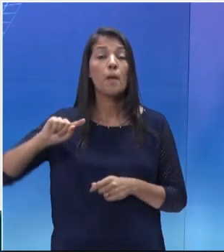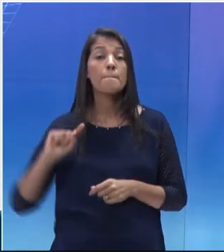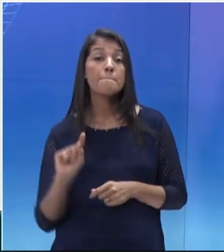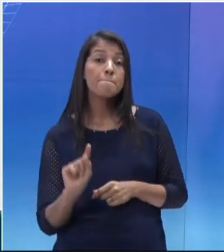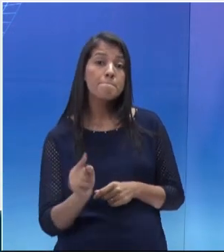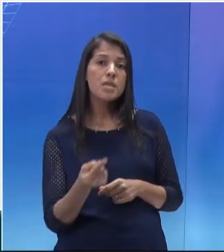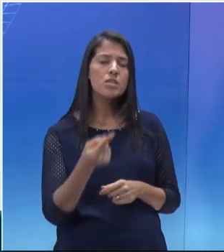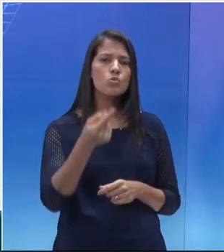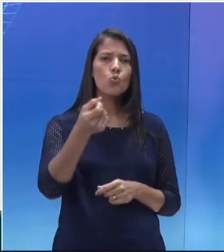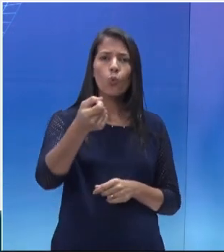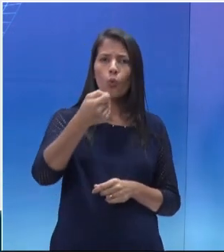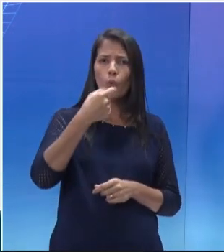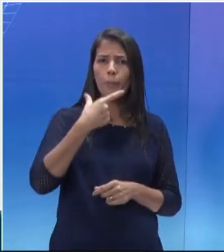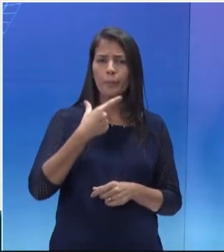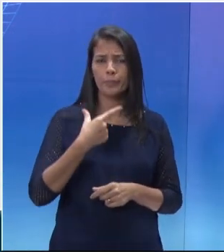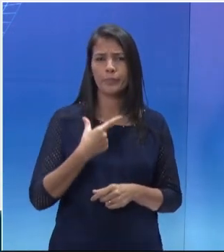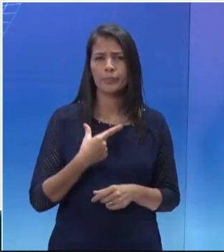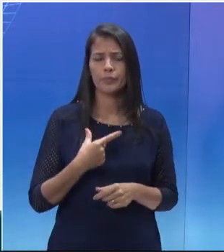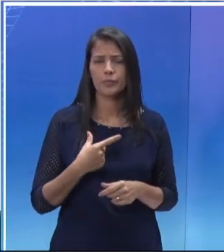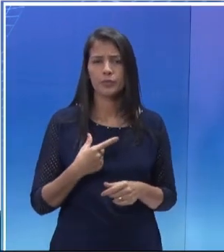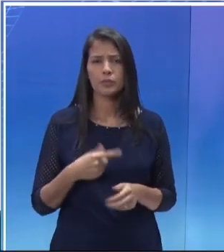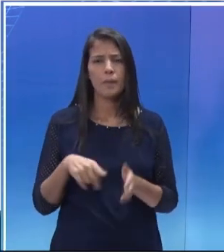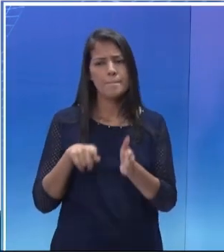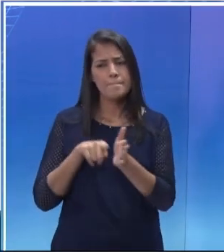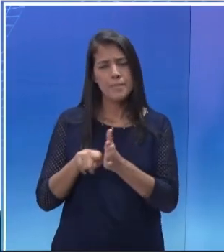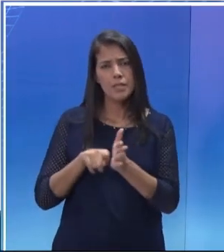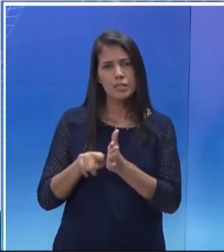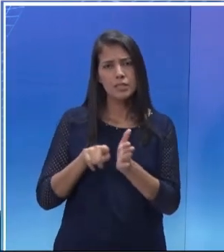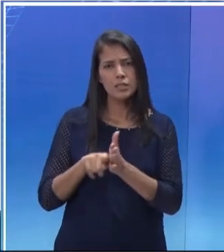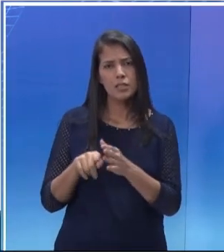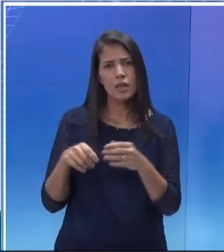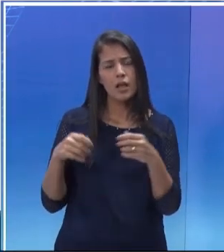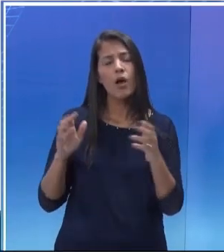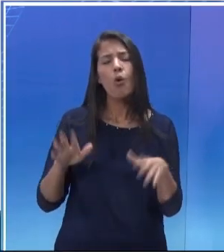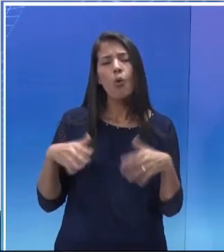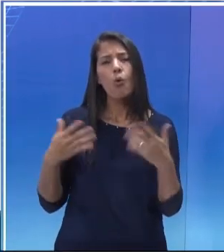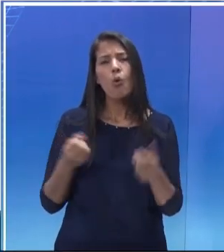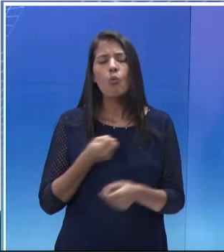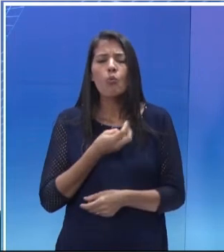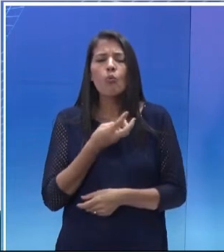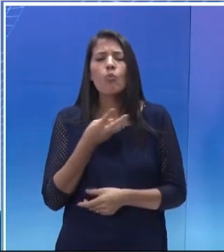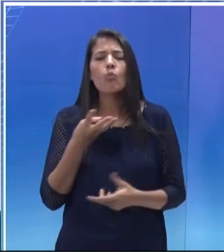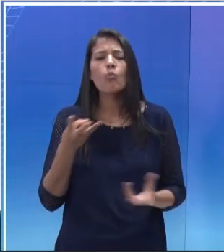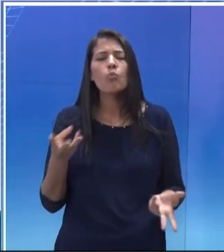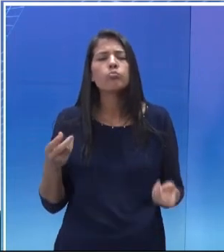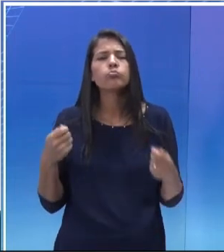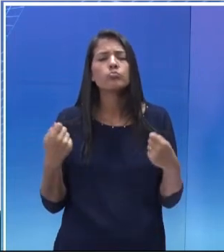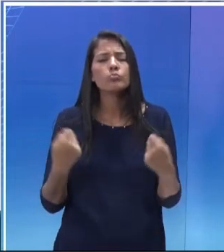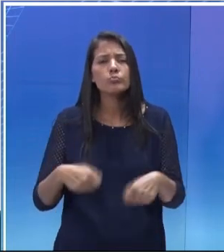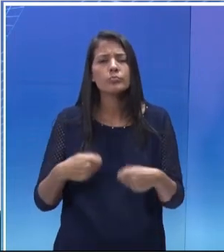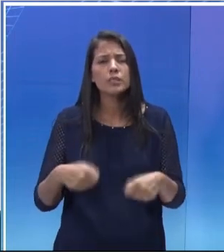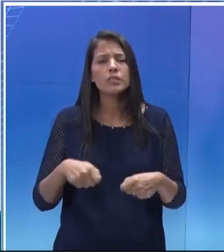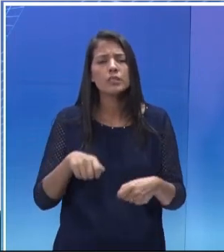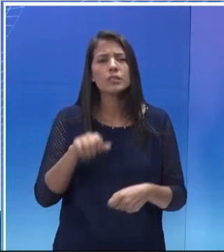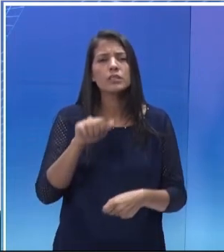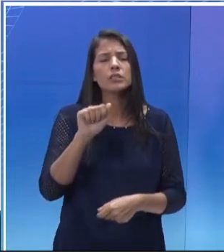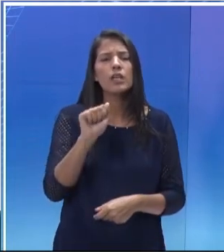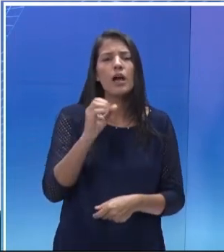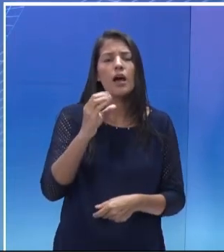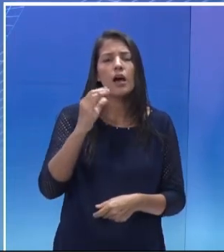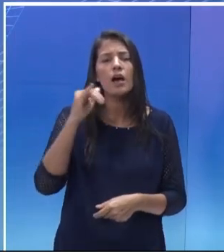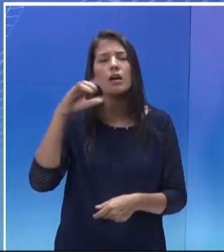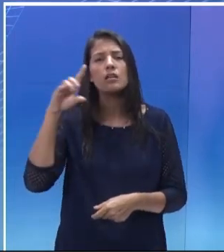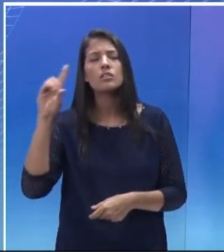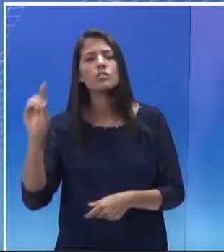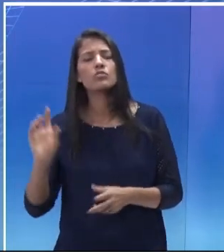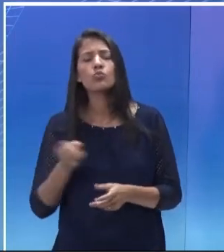comprimidos. Ou seja, o objetivo da questão é ele saber quanto em quilos de ácido salicílico vai ser